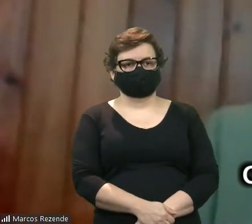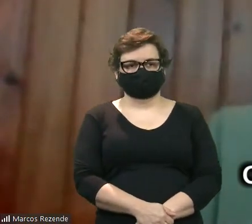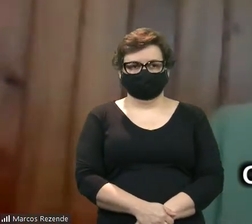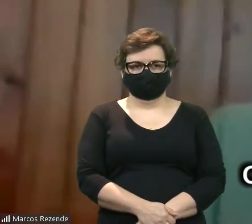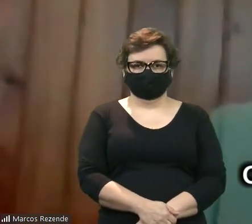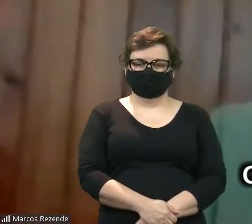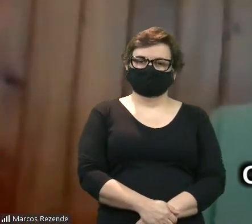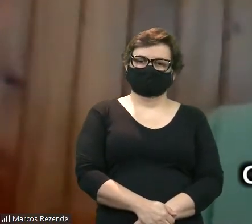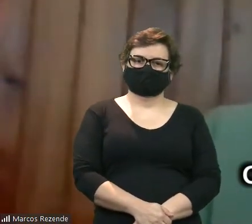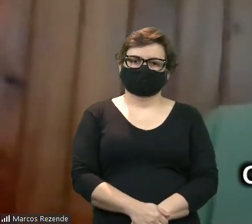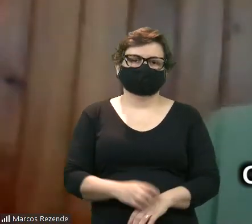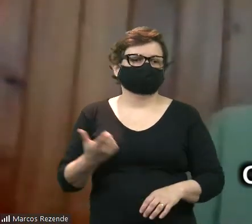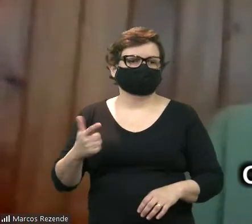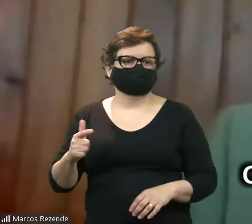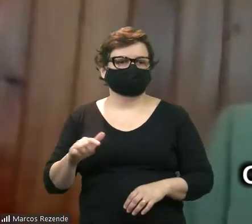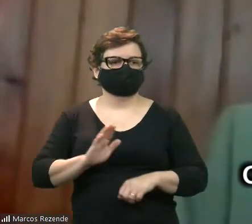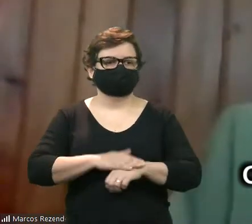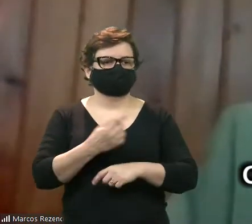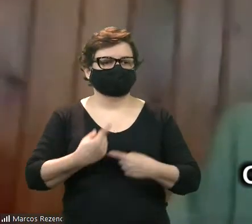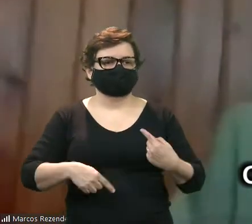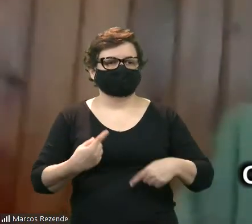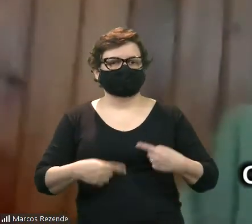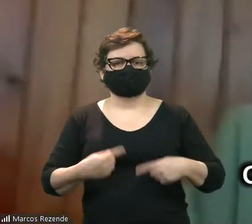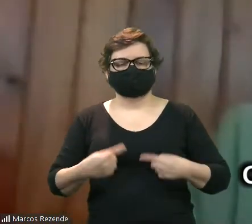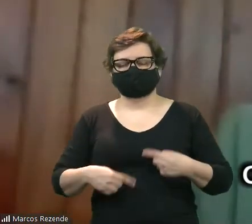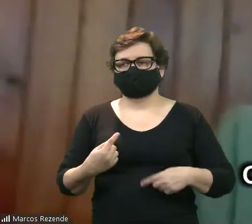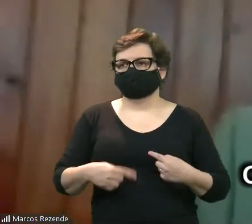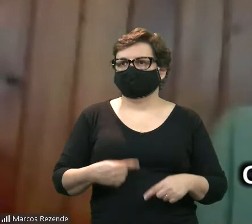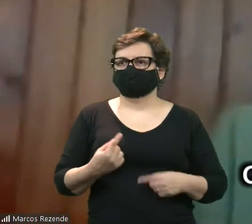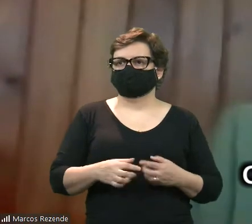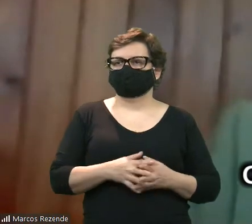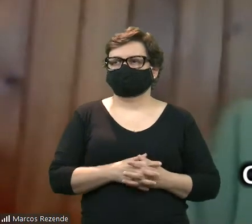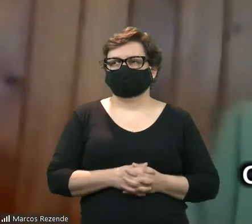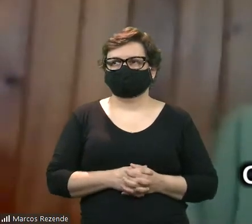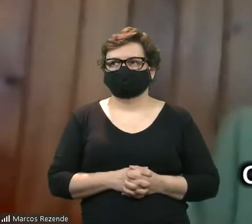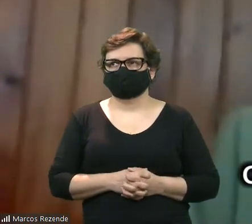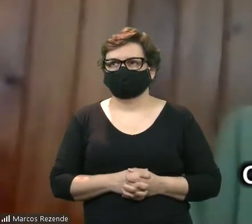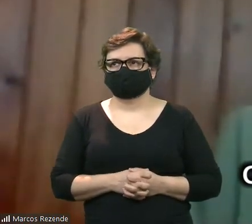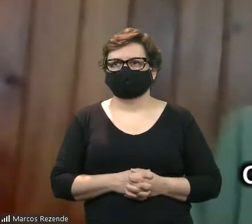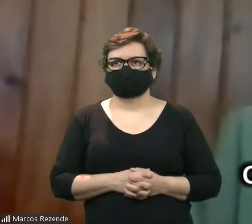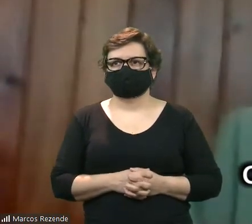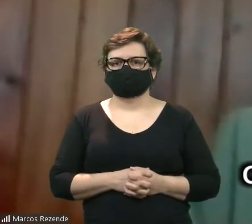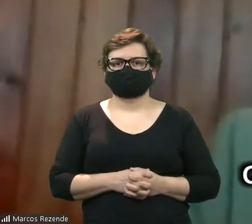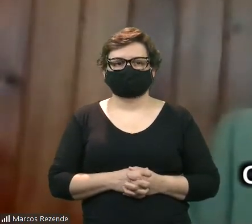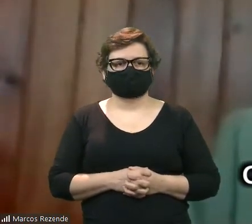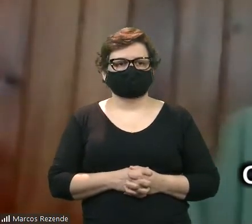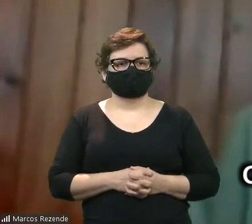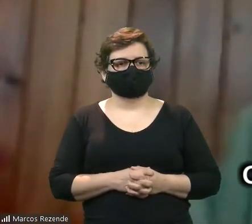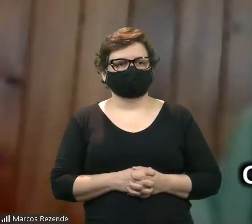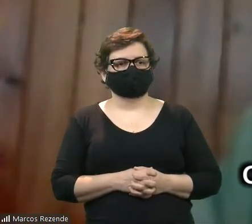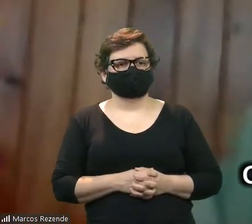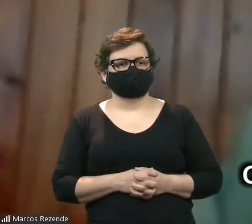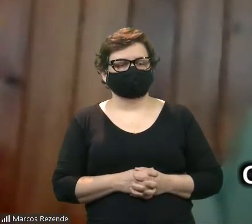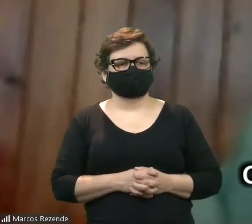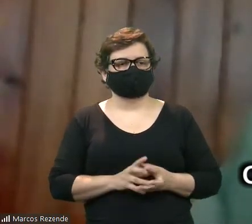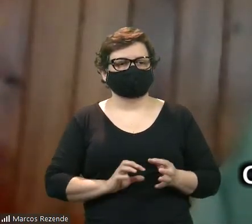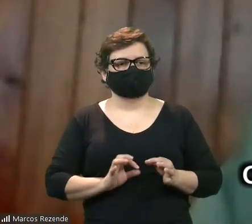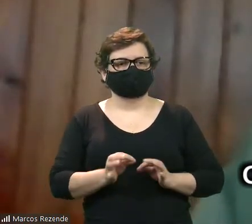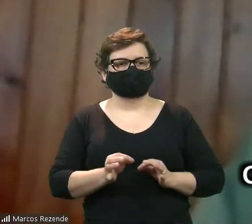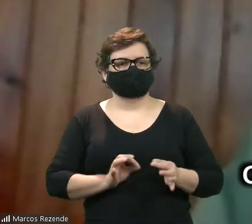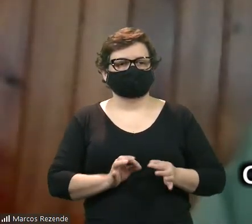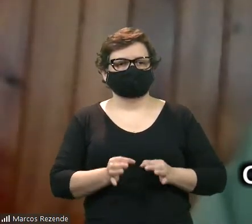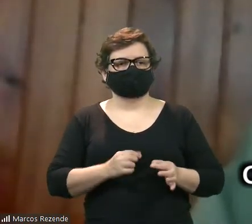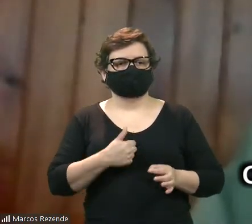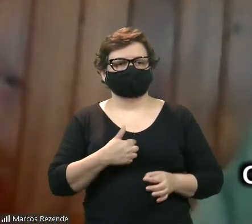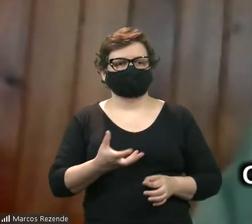Bom, não havendo mais quem queira discutir o mencionado projeto,